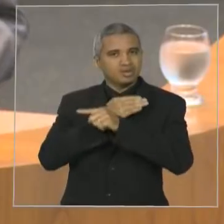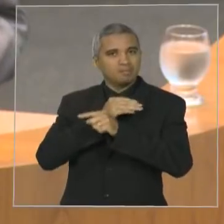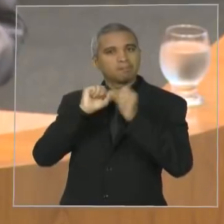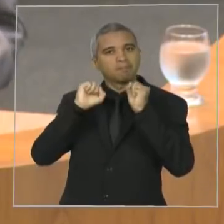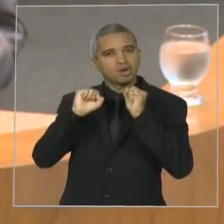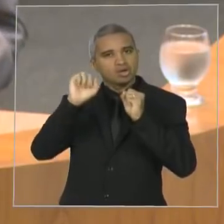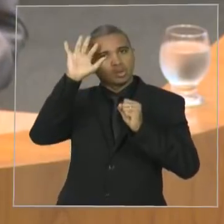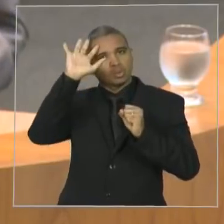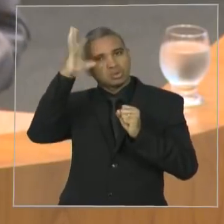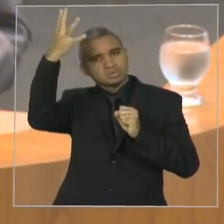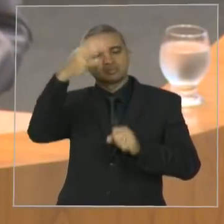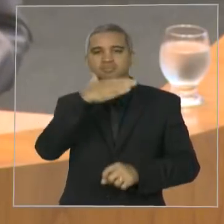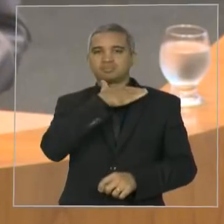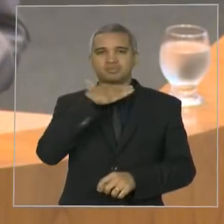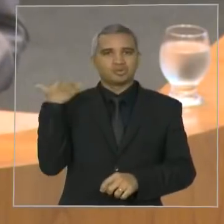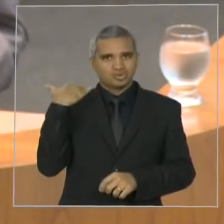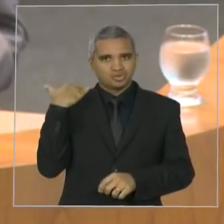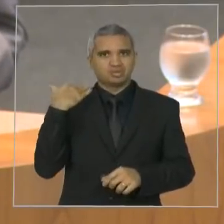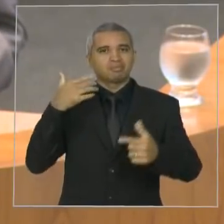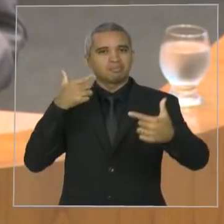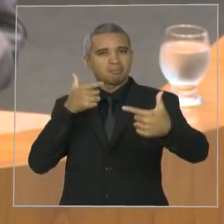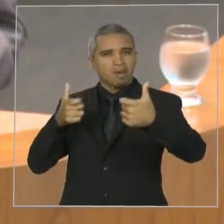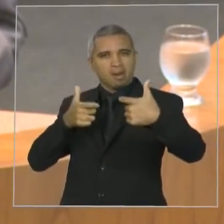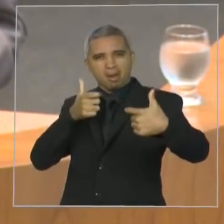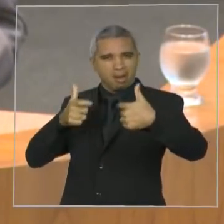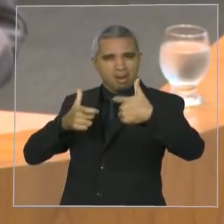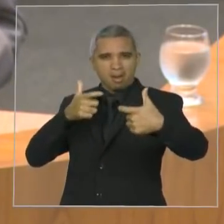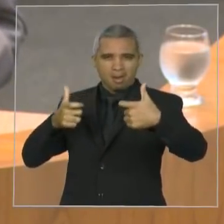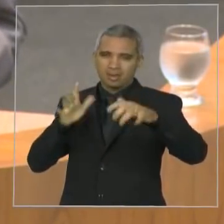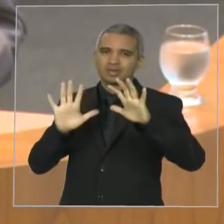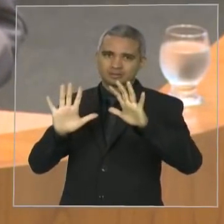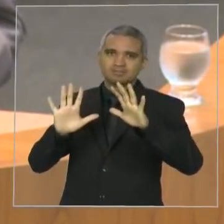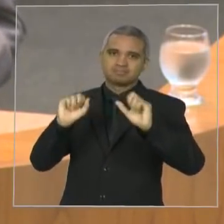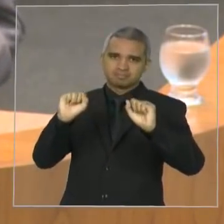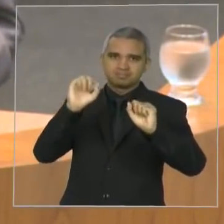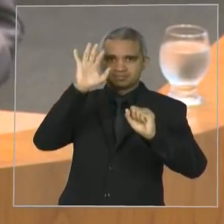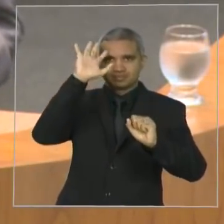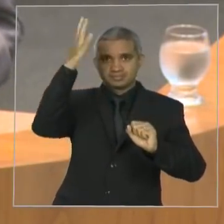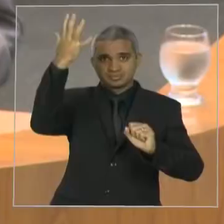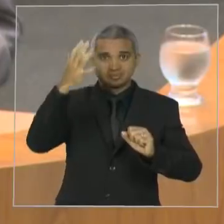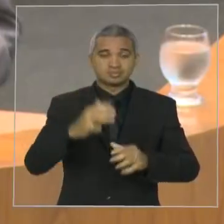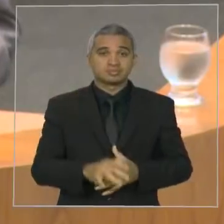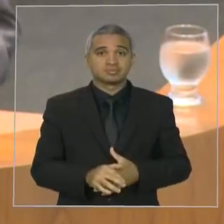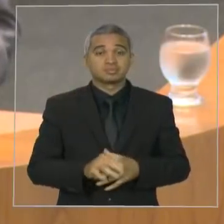Quando uma mãe manda um filho para servir as Forças Armadas,